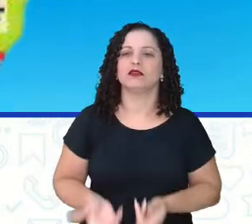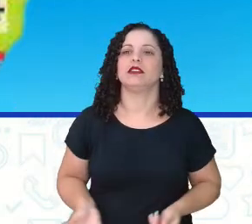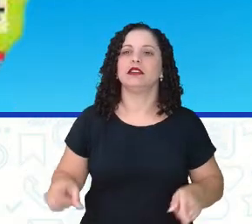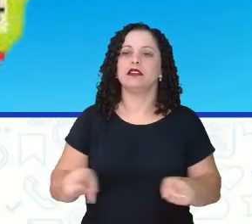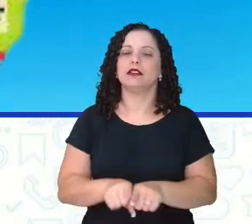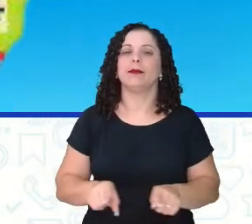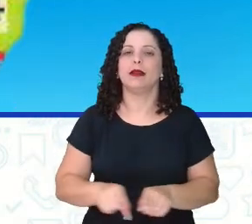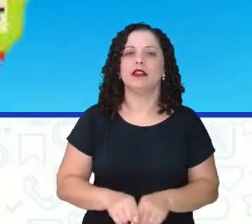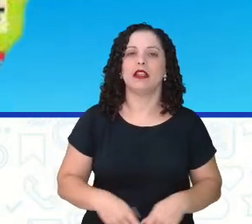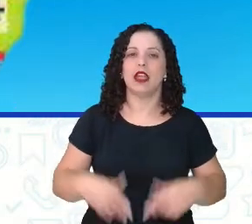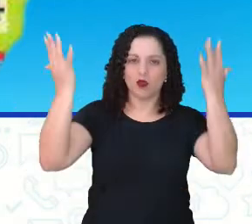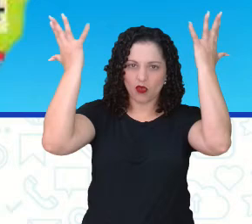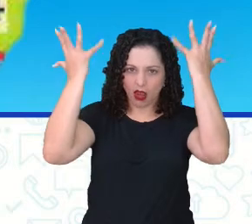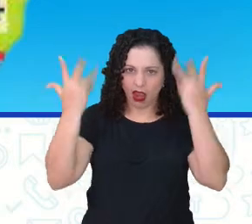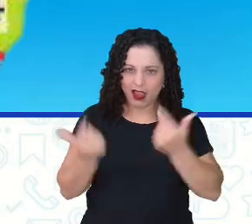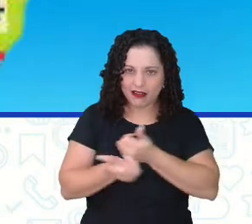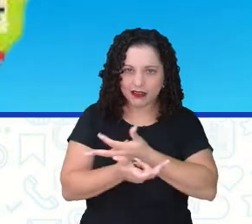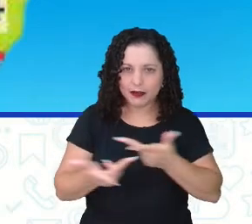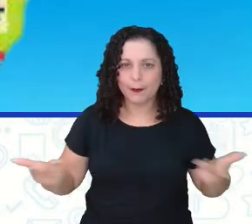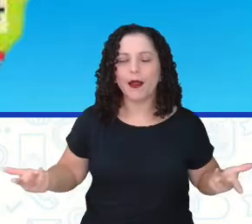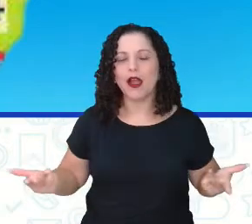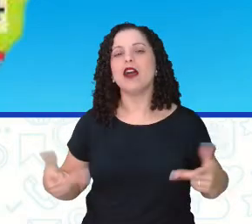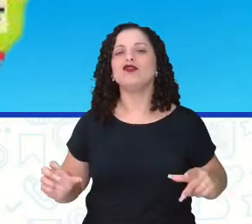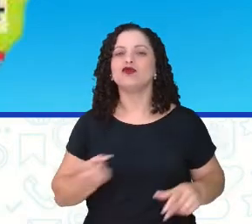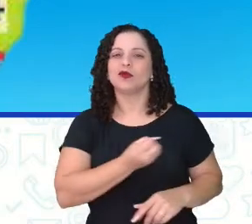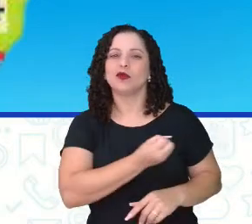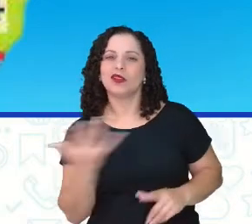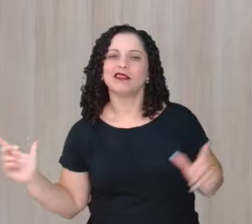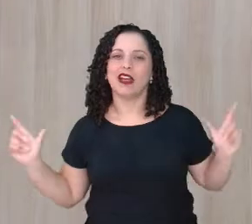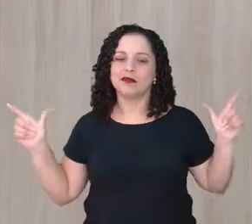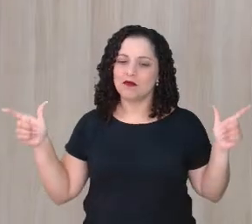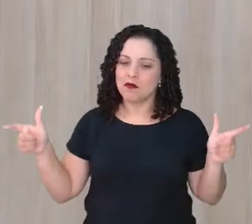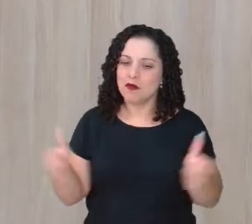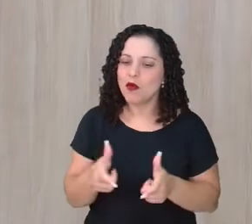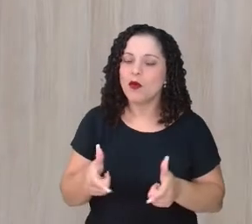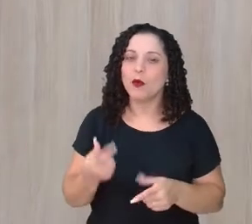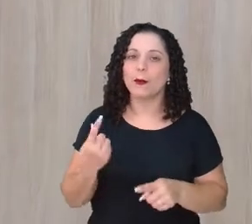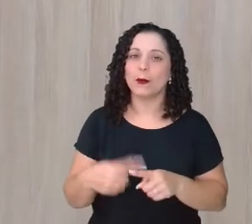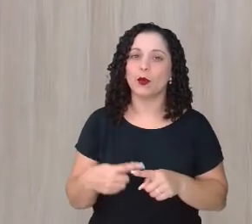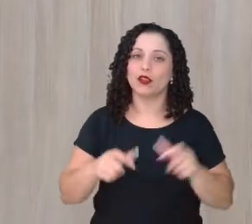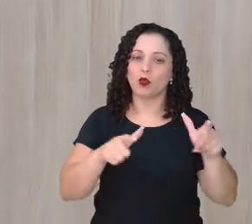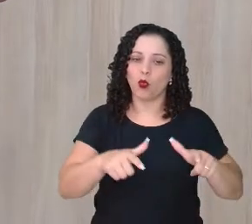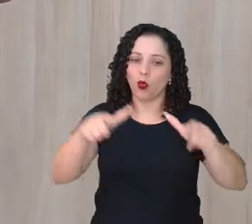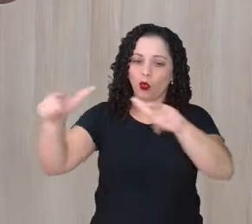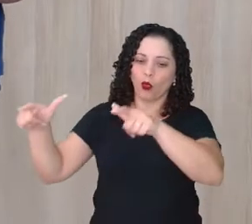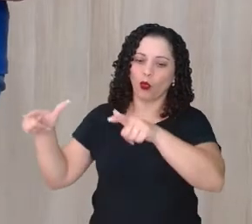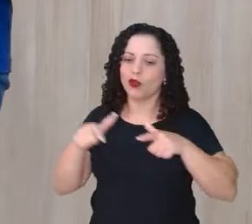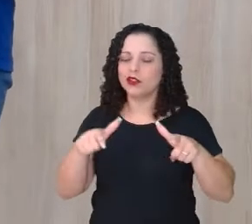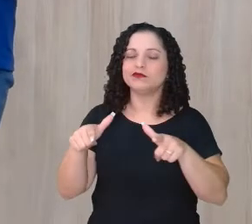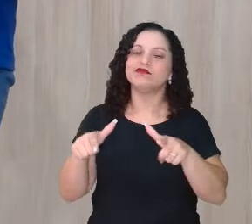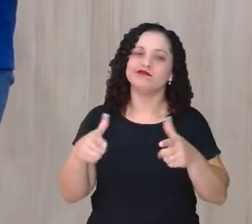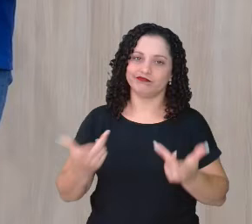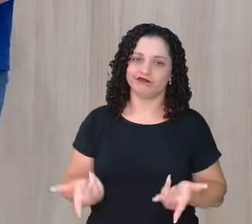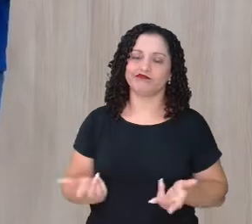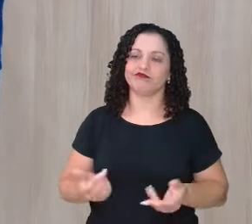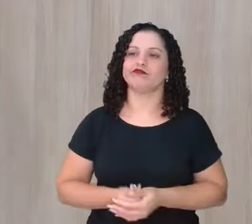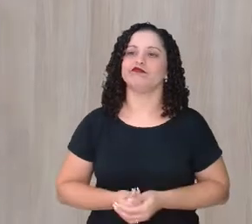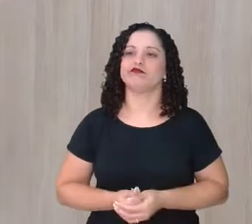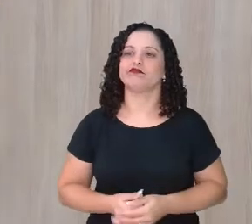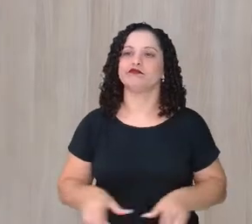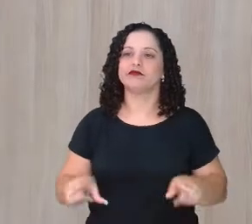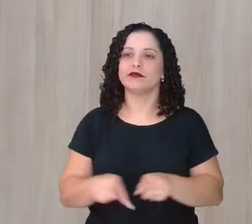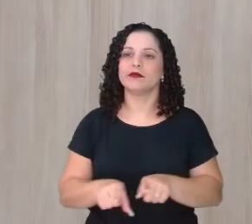animais, aparece aí os animais já em pequena proporção, por conta também até de abrigo e de alimentação. Outra coisa